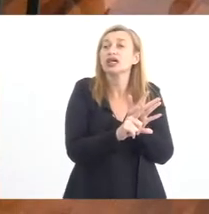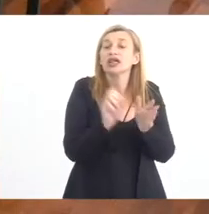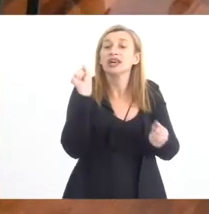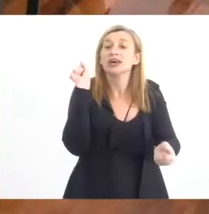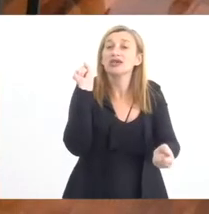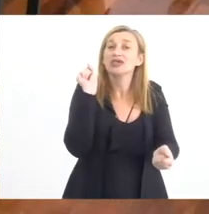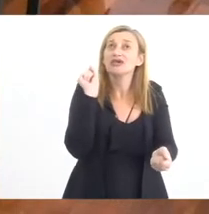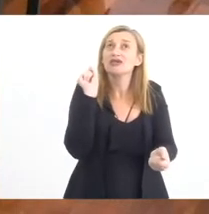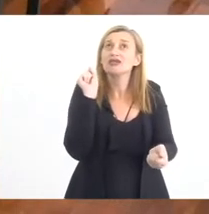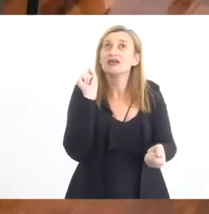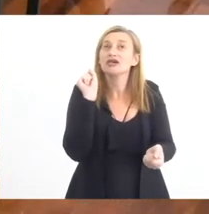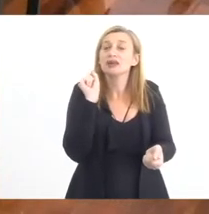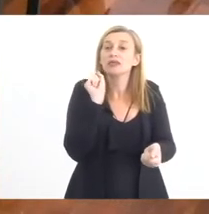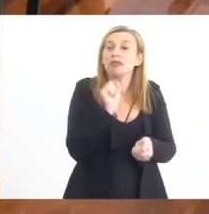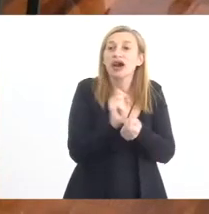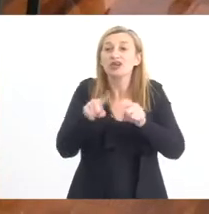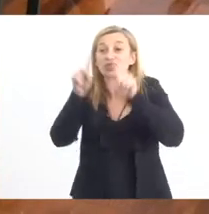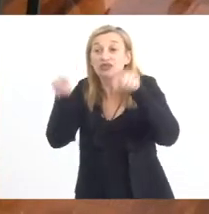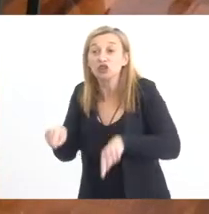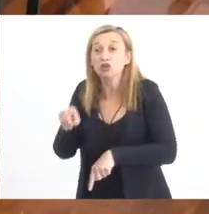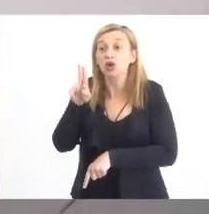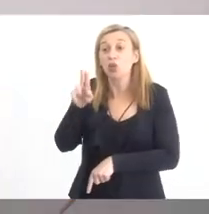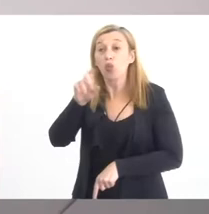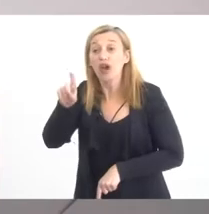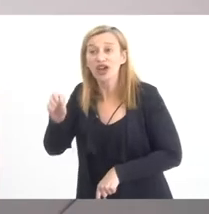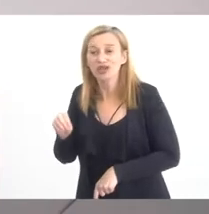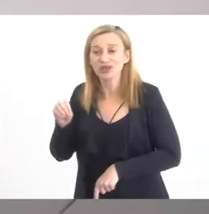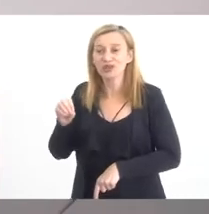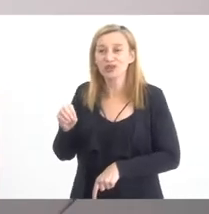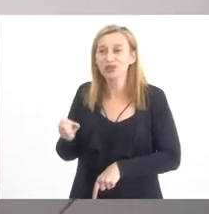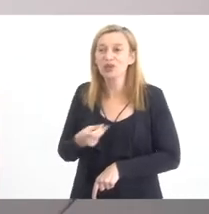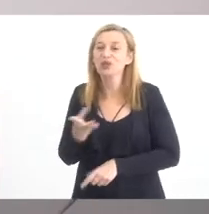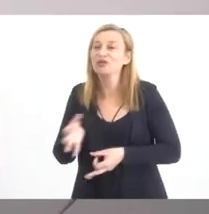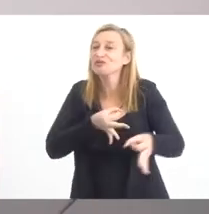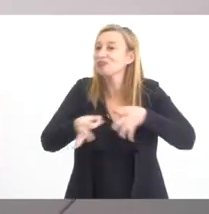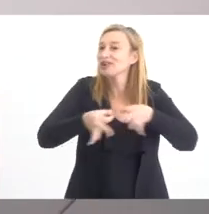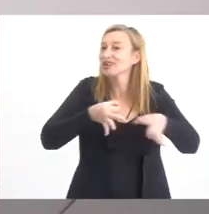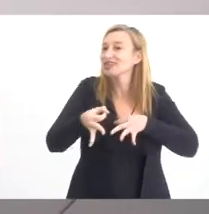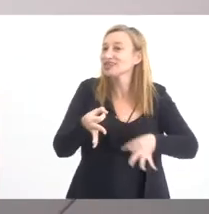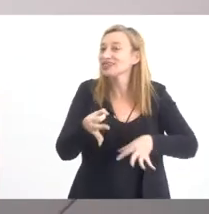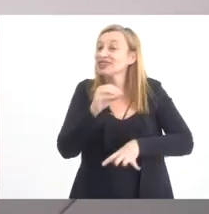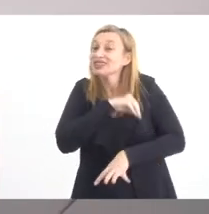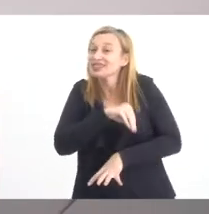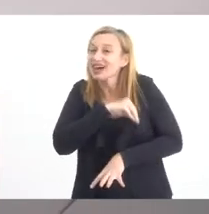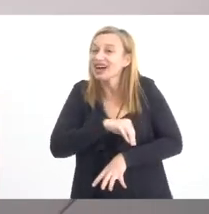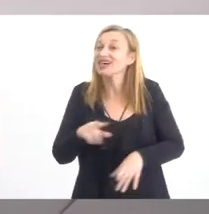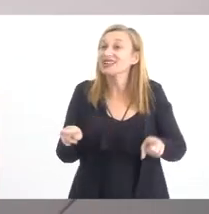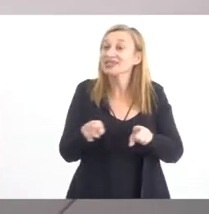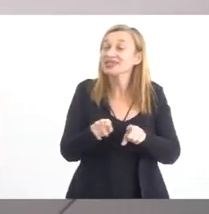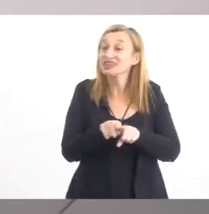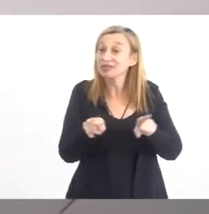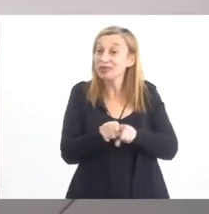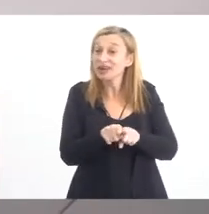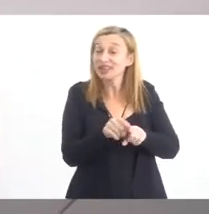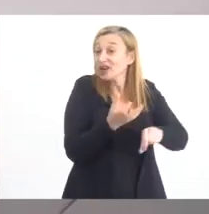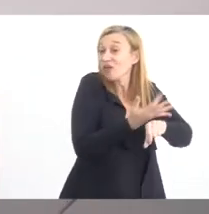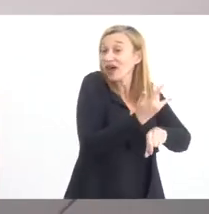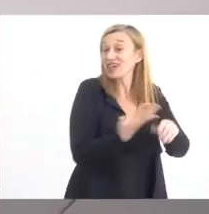equiparasse os servidores da UESO quanto ao plano de cargos e salários aos servidores da UERJ.